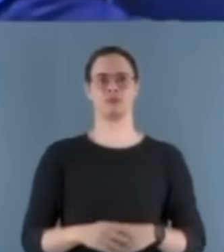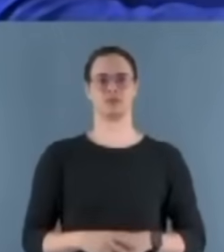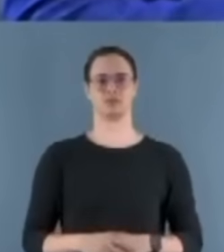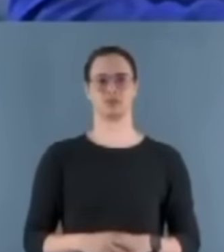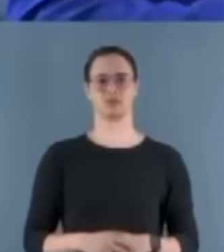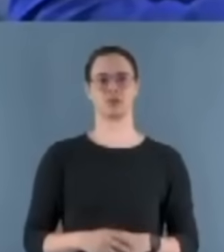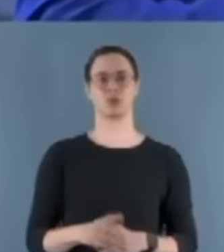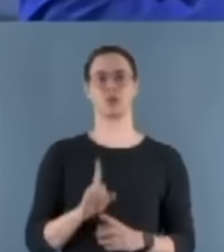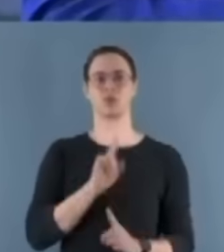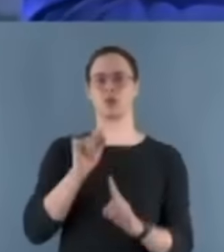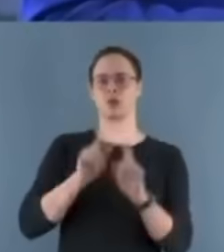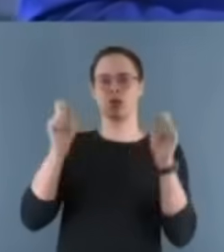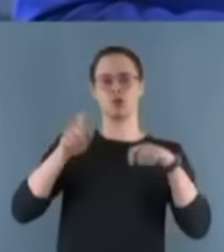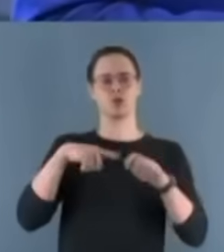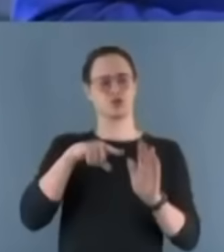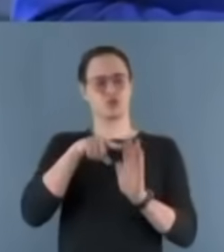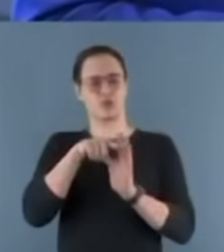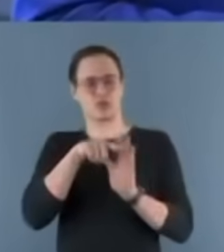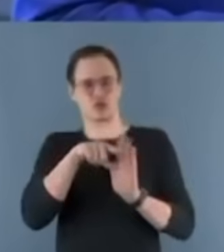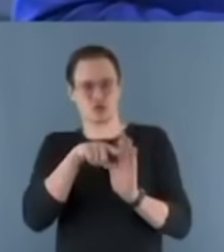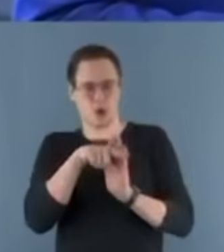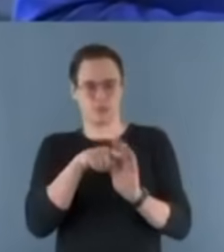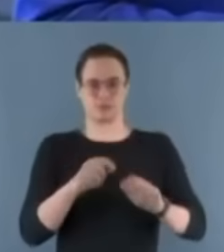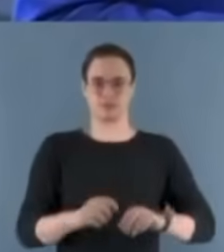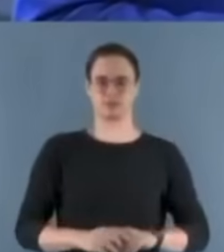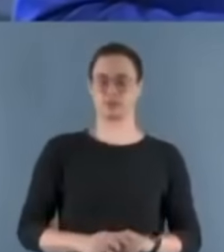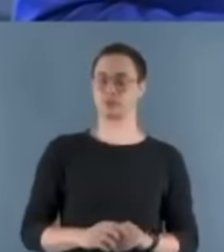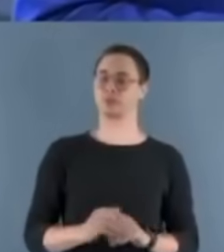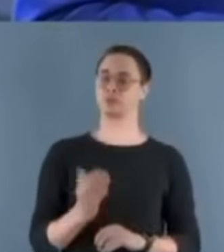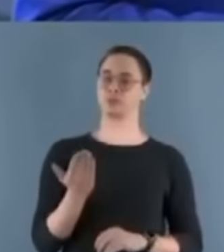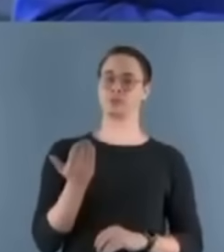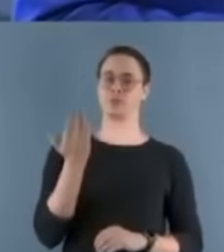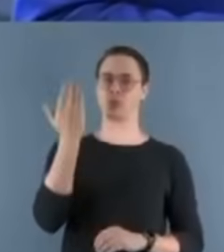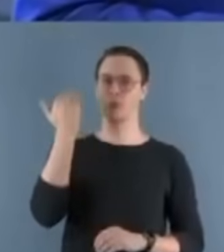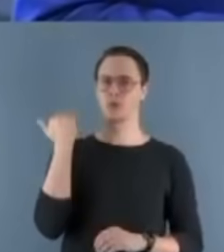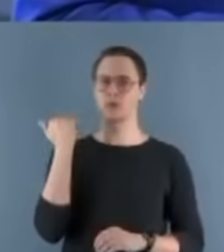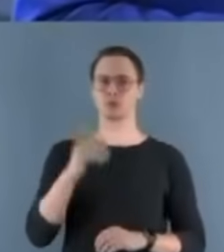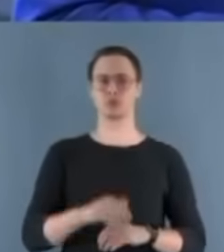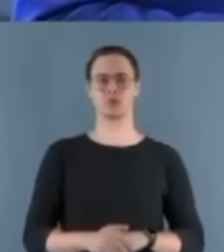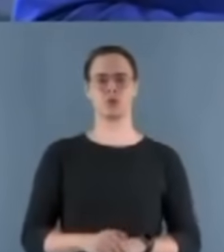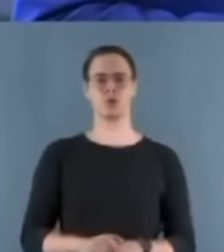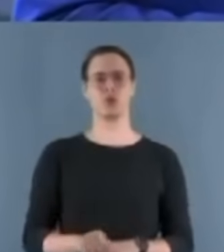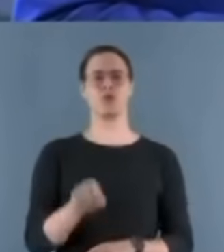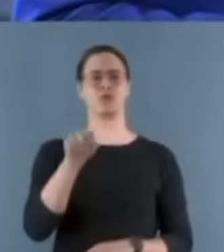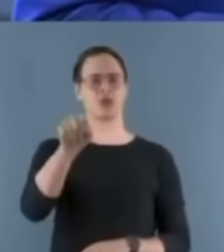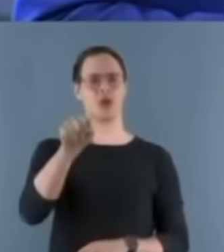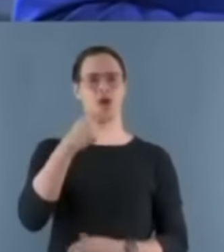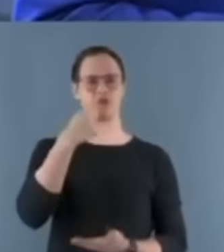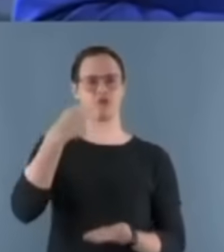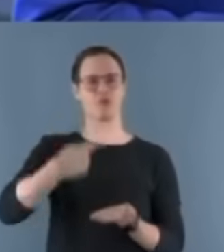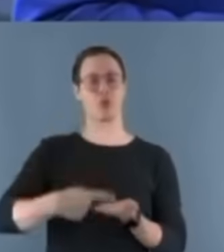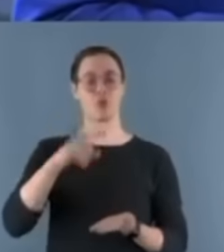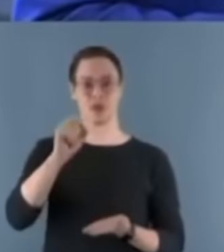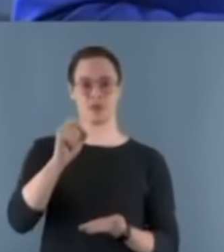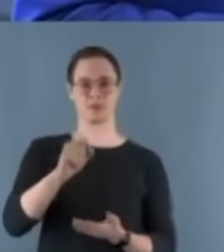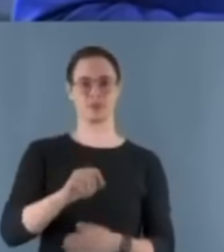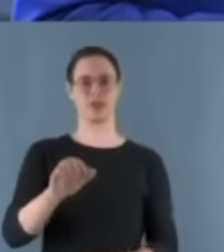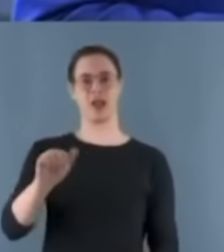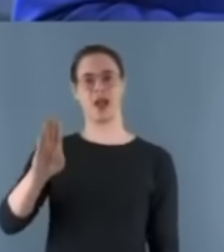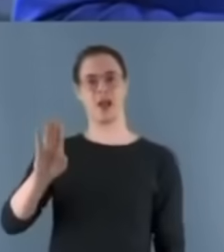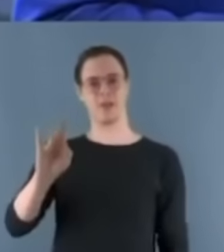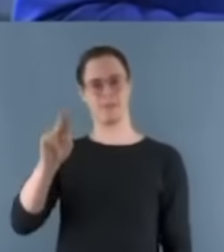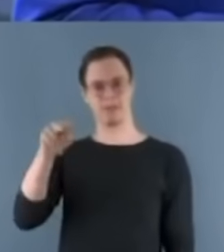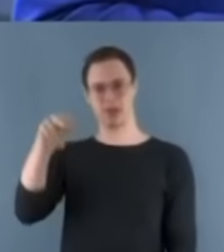Para poder ajudar nas nossas investigações. O senhor anteriormente afirmou com relação aos informes da ABIN que não havia uma